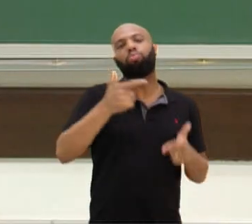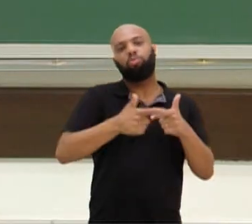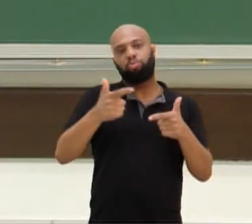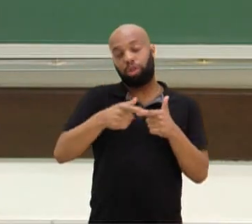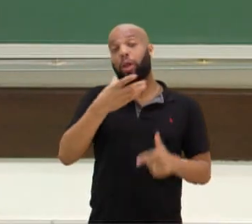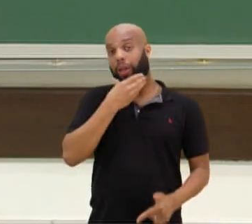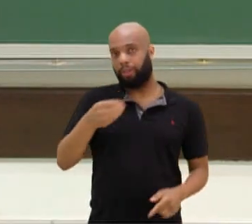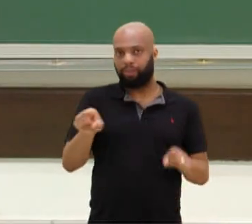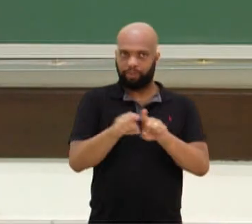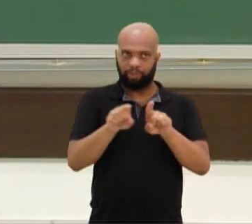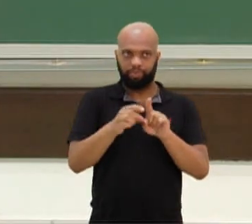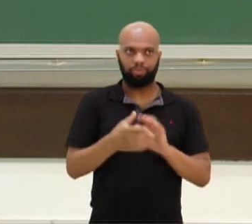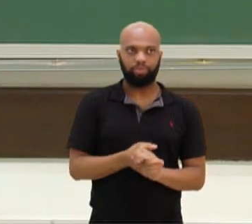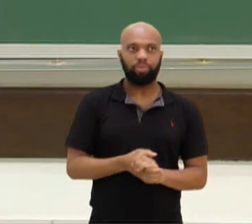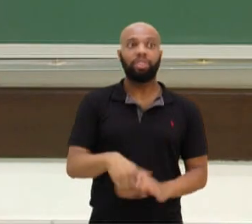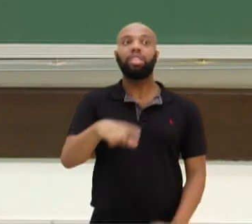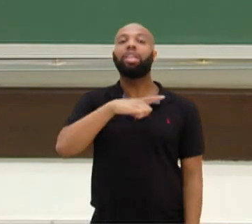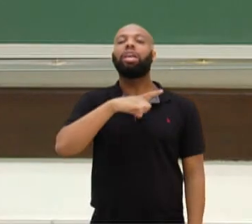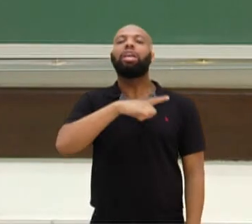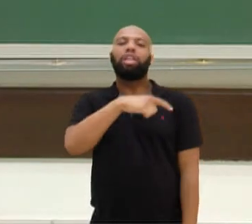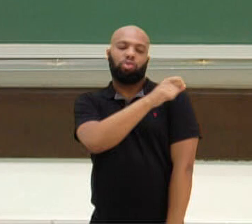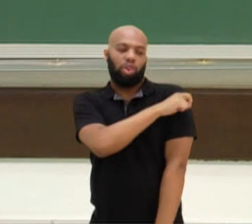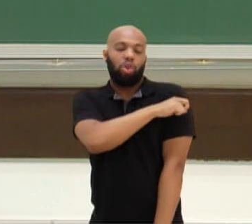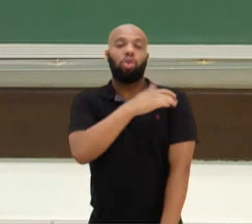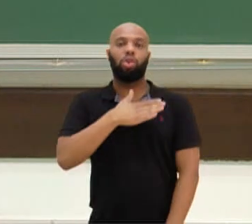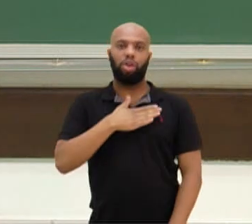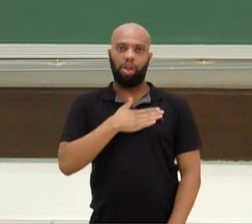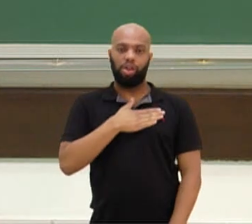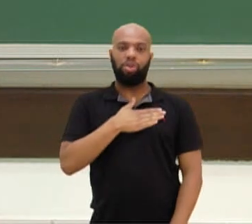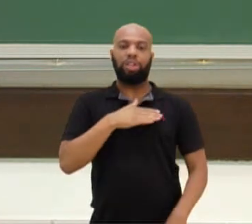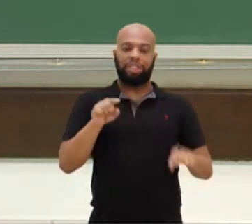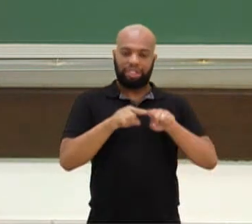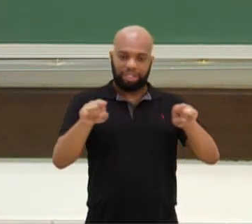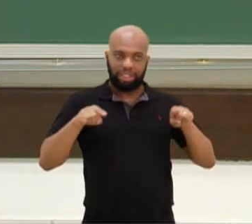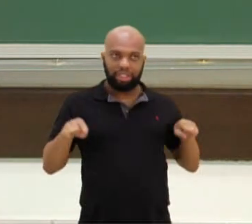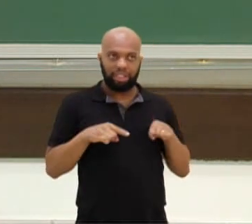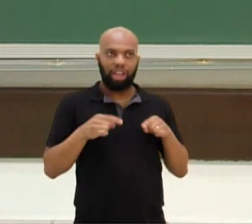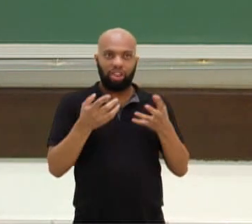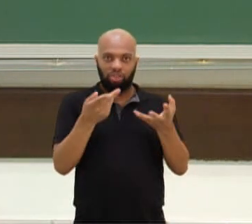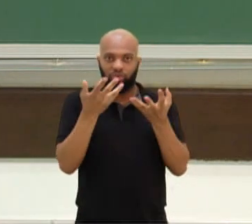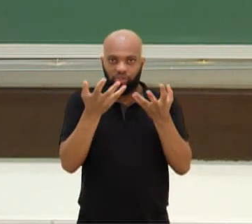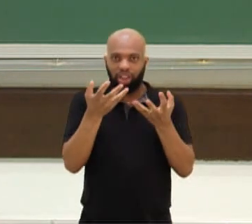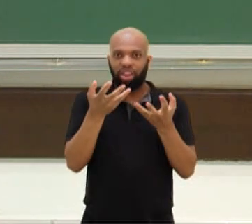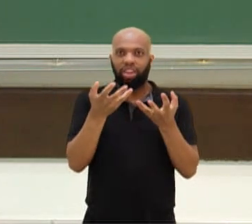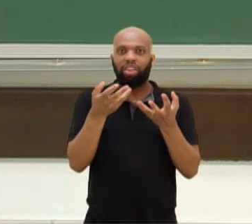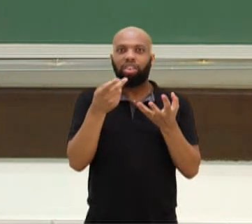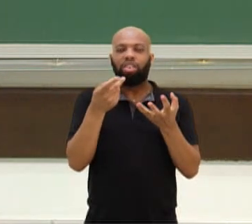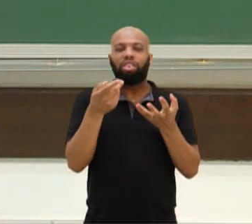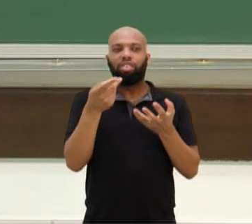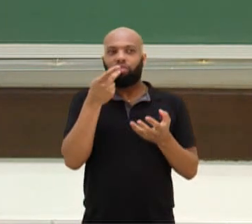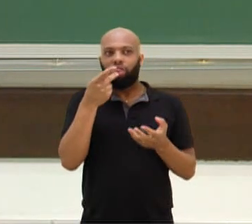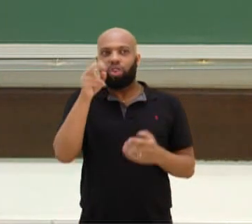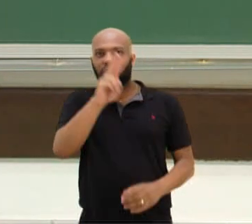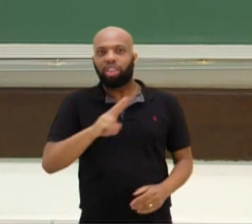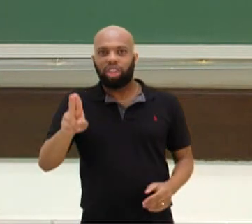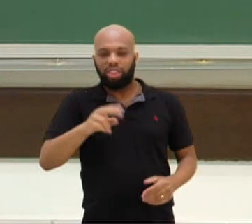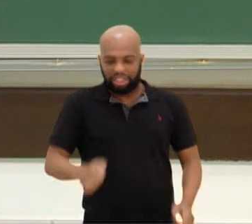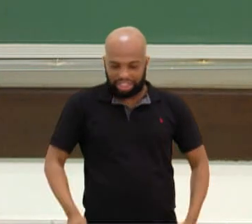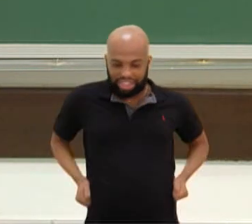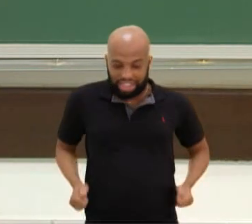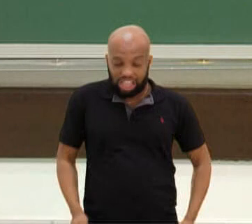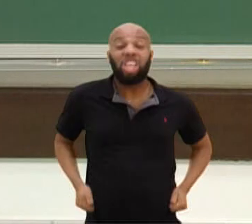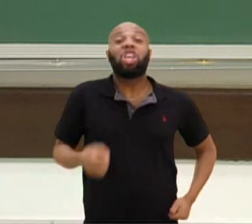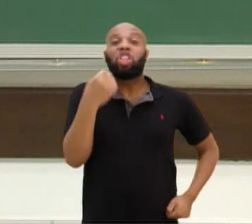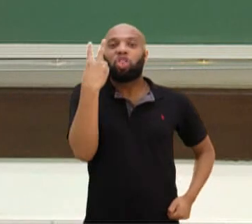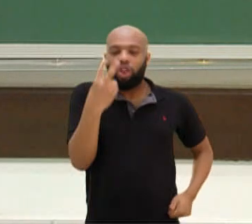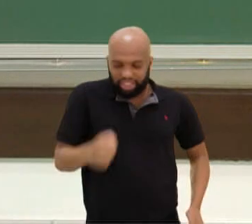aí. Teve um aluno meu, em sala de aula, que disse que ia passar a usar 2 calças para evitar. Gente, não adianta. Não é